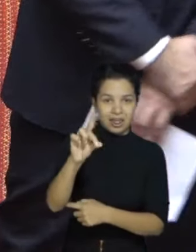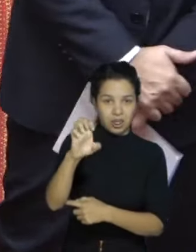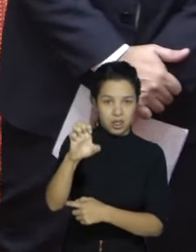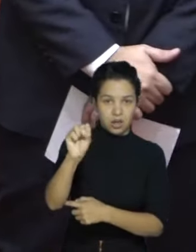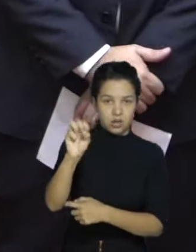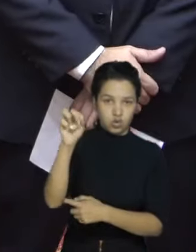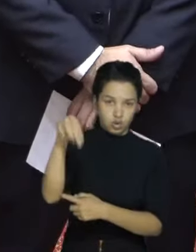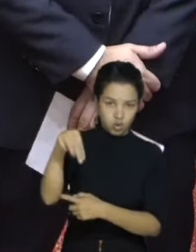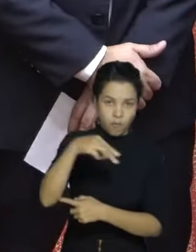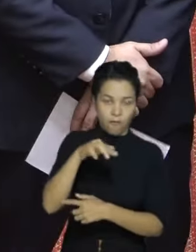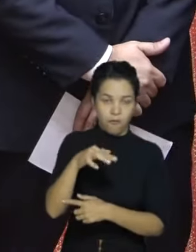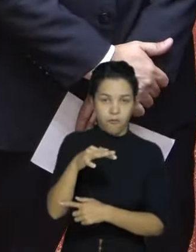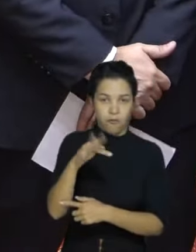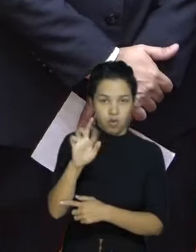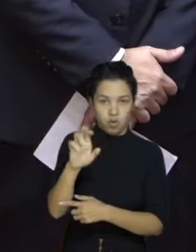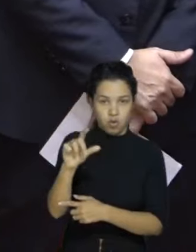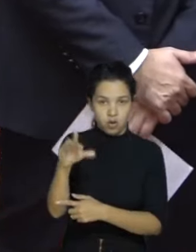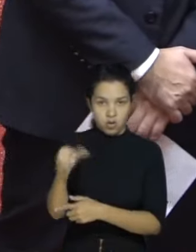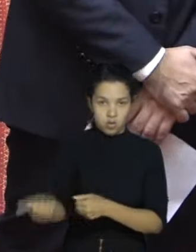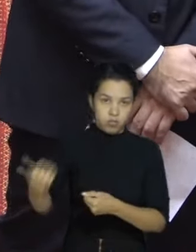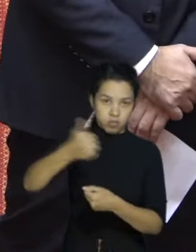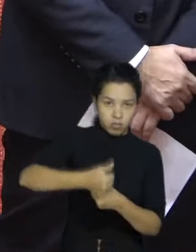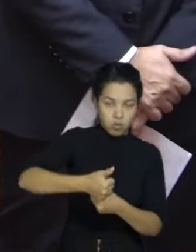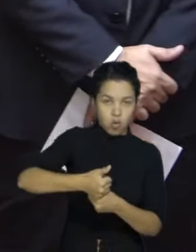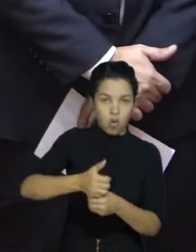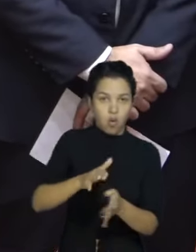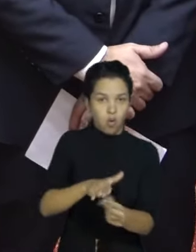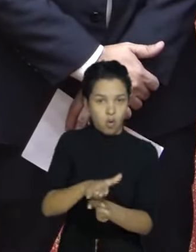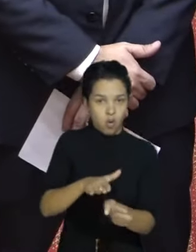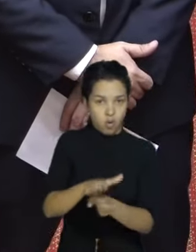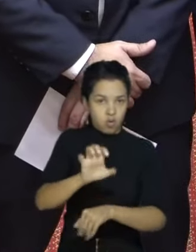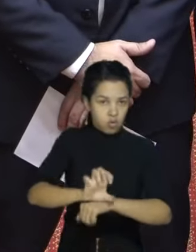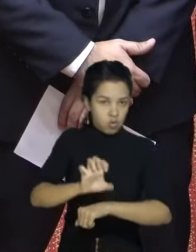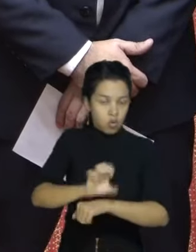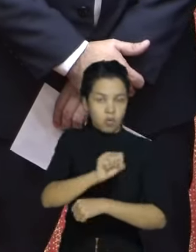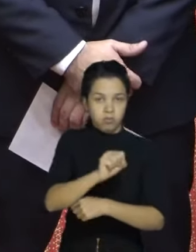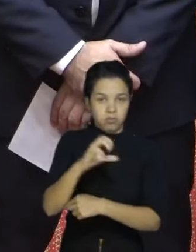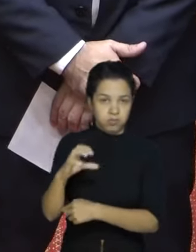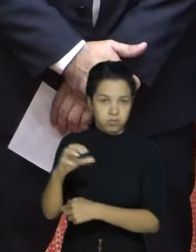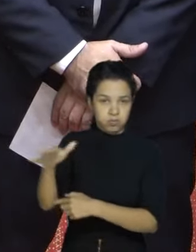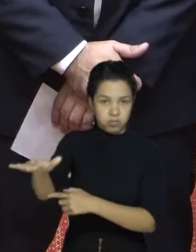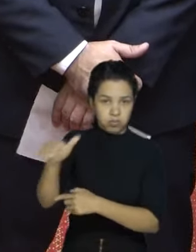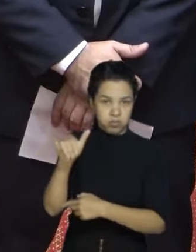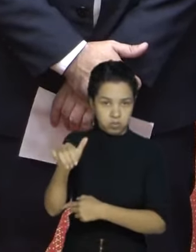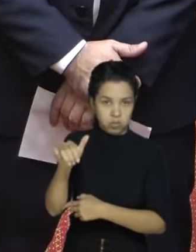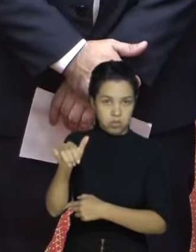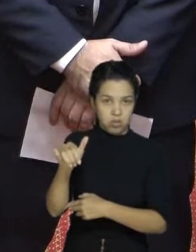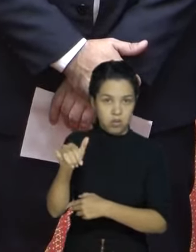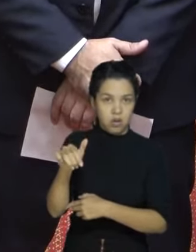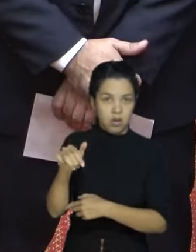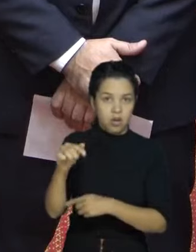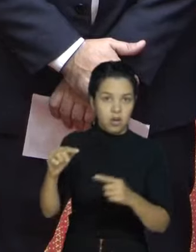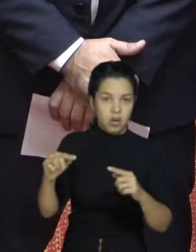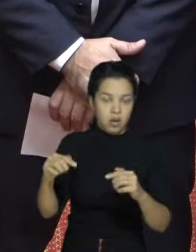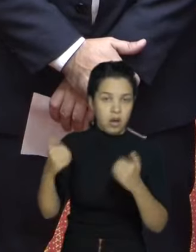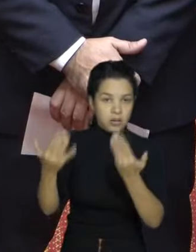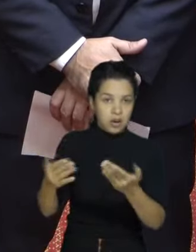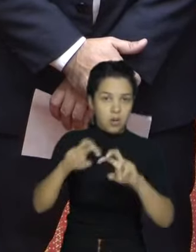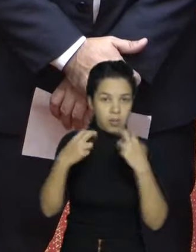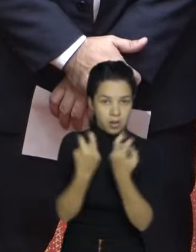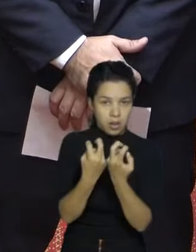a vaga de Conselheiro do Tribunal de Contas do Estado de Santa Catarina convoca para que na sala aqui atrás do plenário